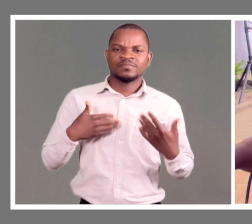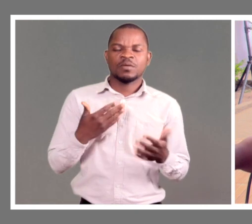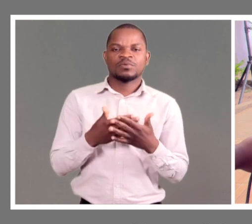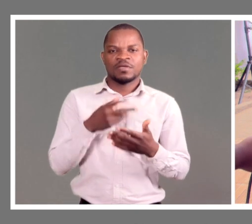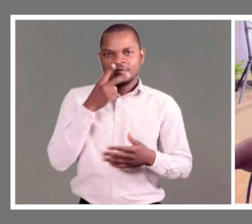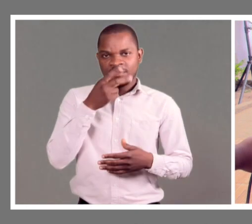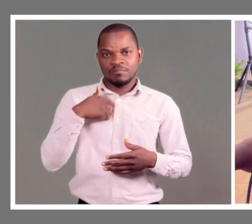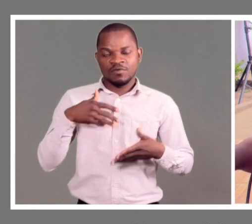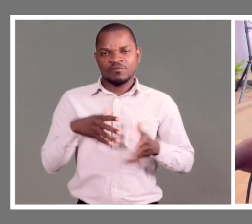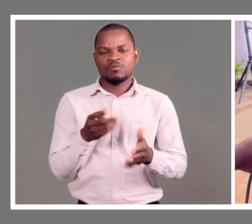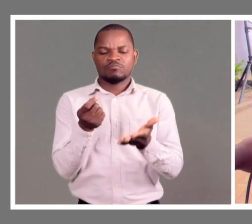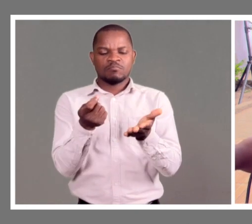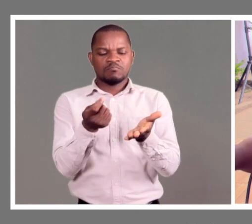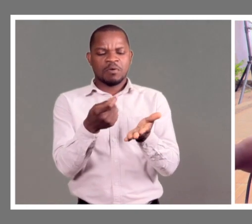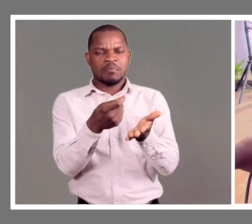desenhar.